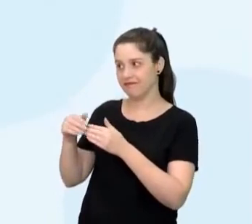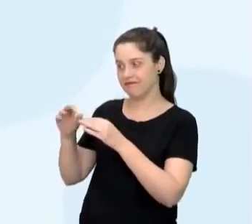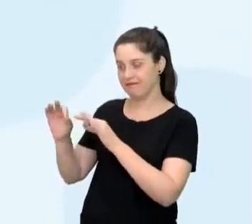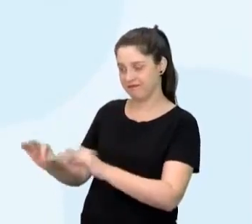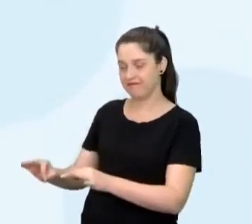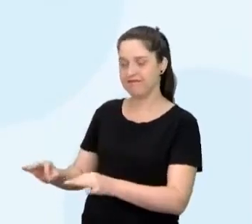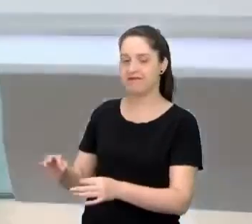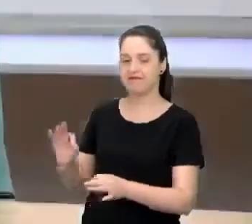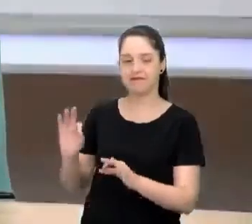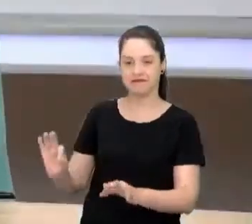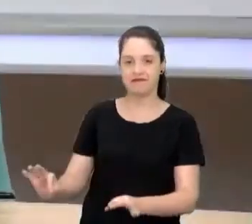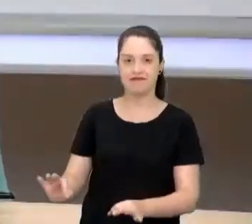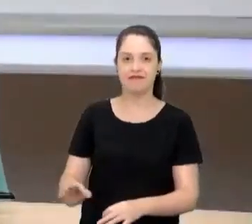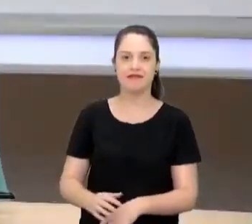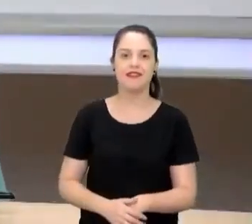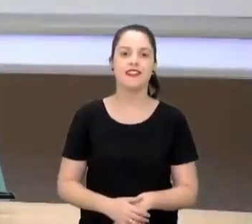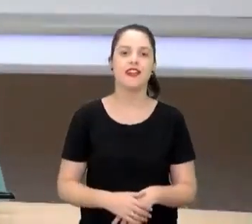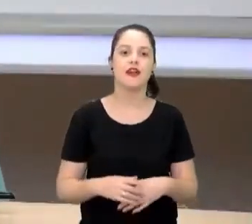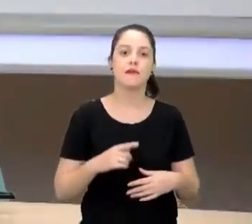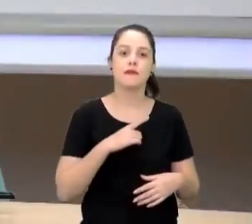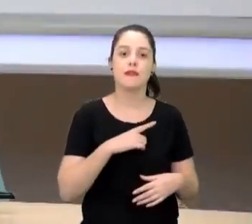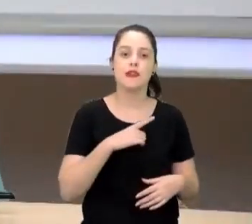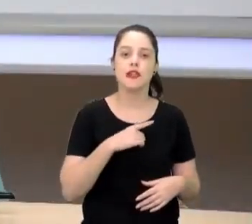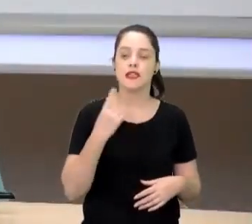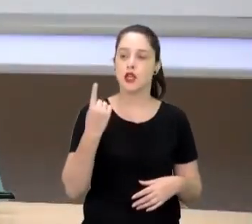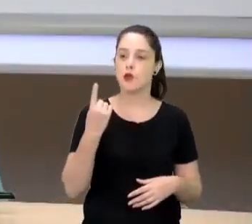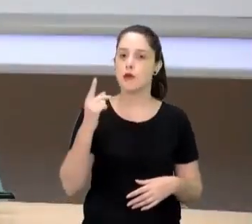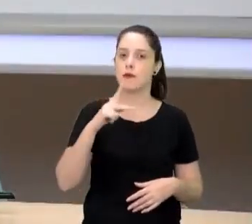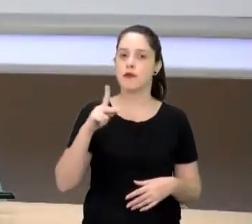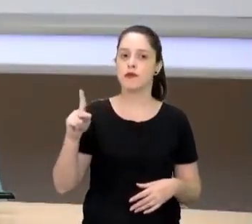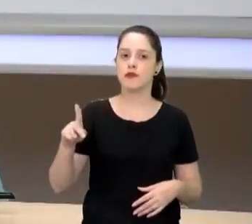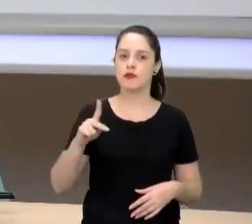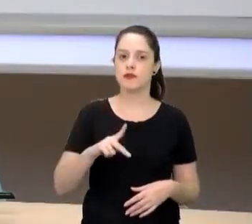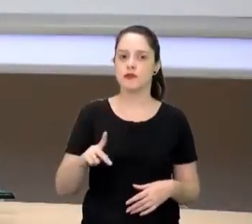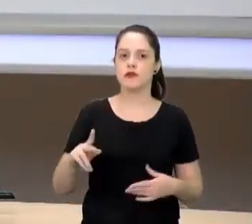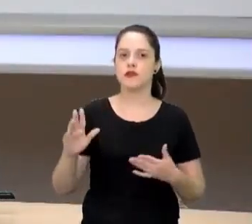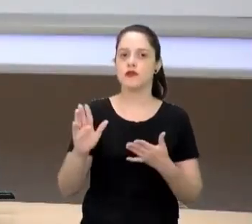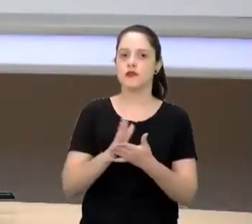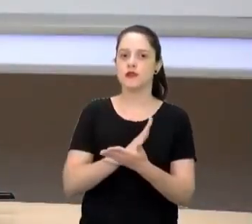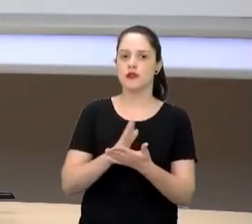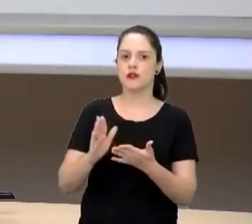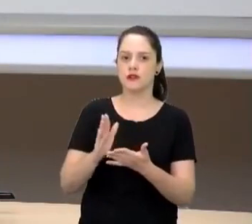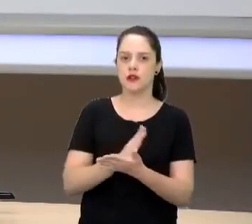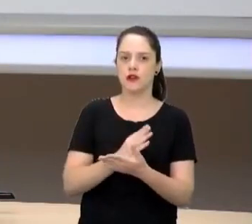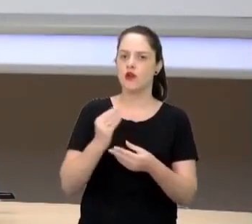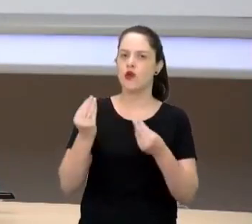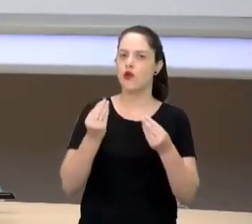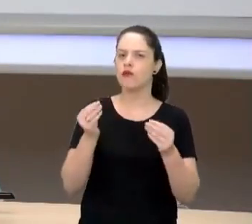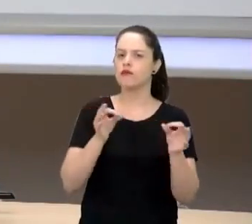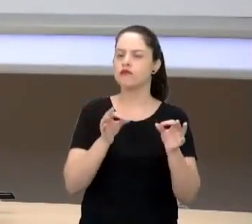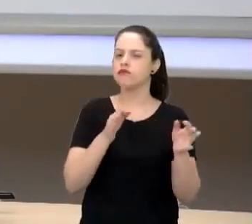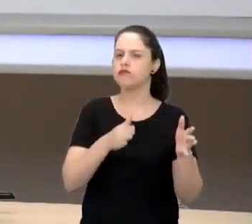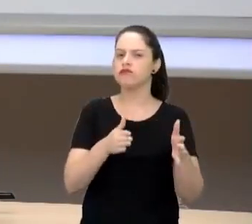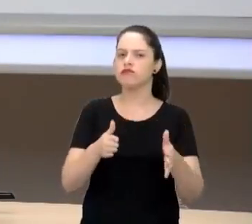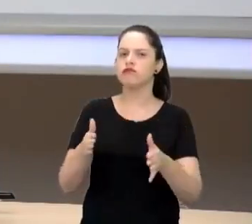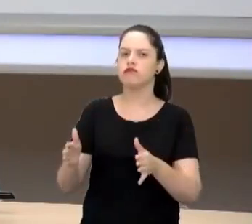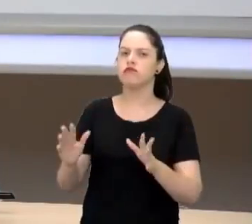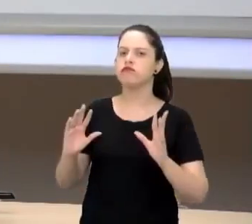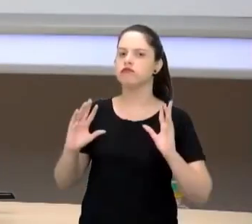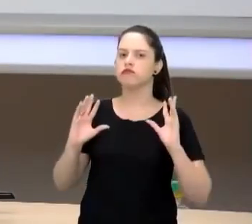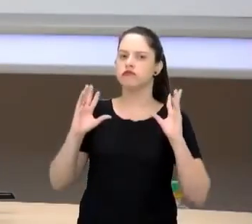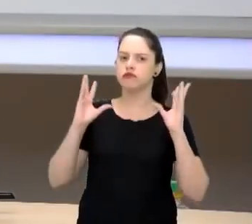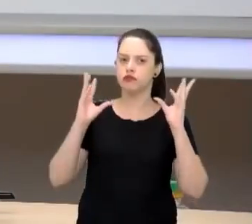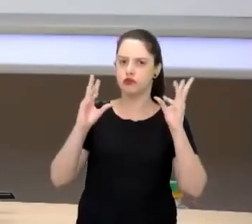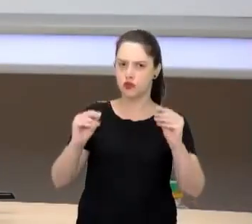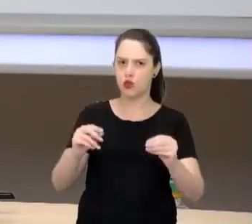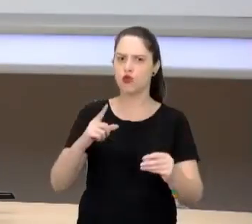Vamos lá? Eu acho que ficou bem bacana. Tem um professor aqui que ele diz: qual o momento para ser realizada? Na verdade, eu acredito que todos os momentos